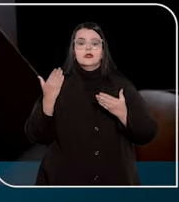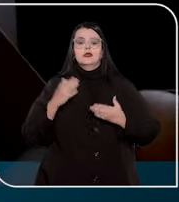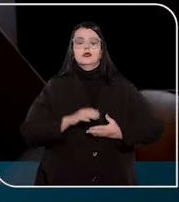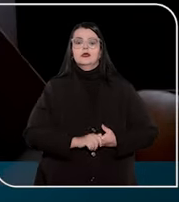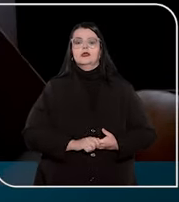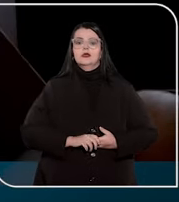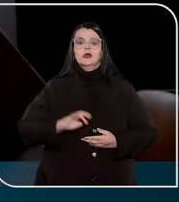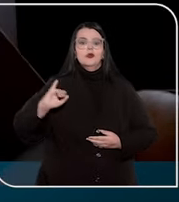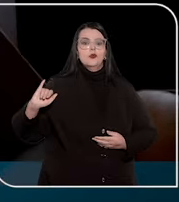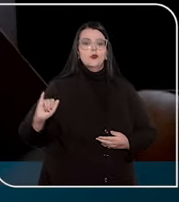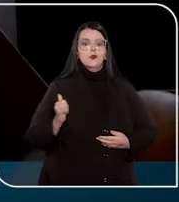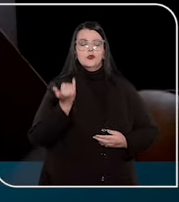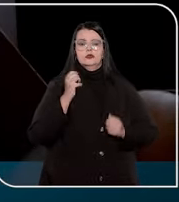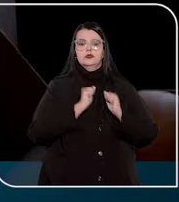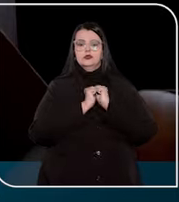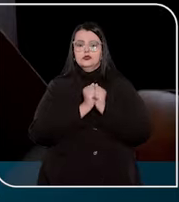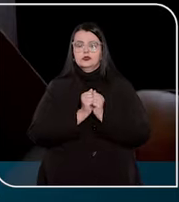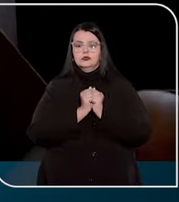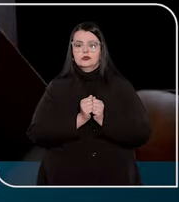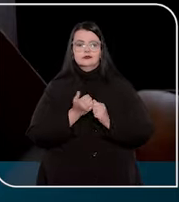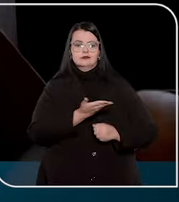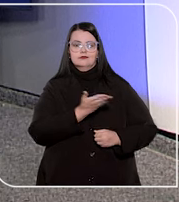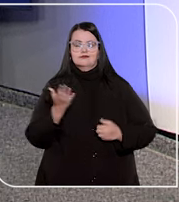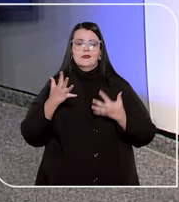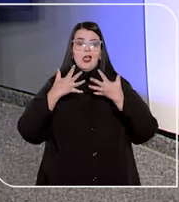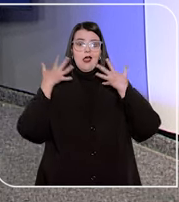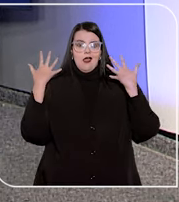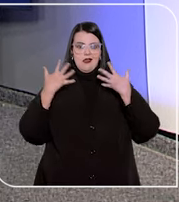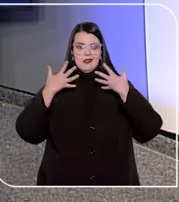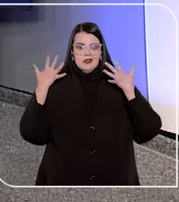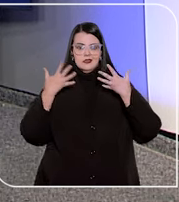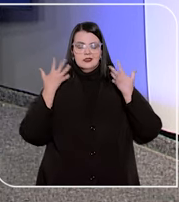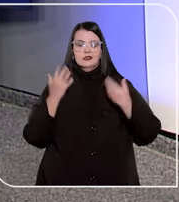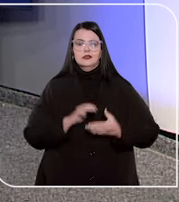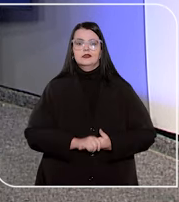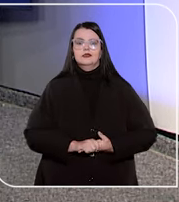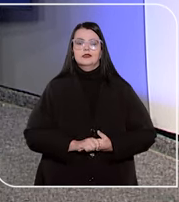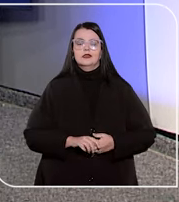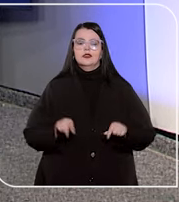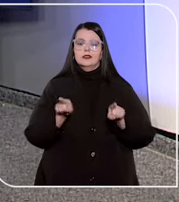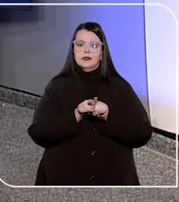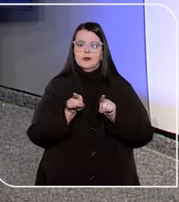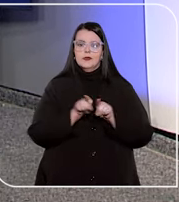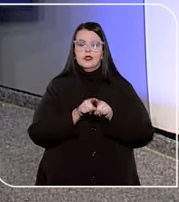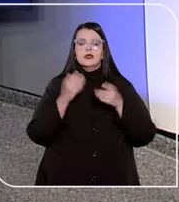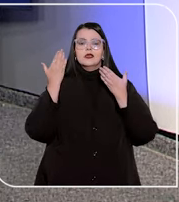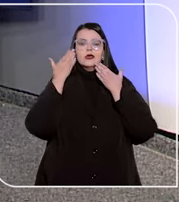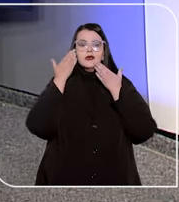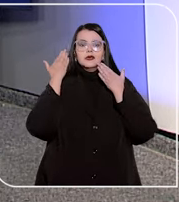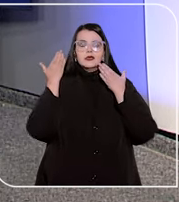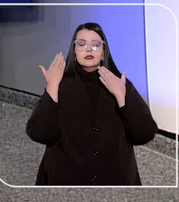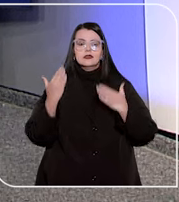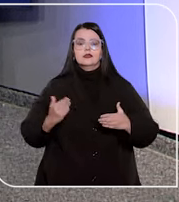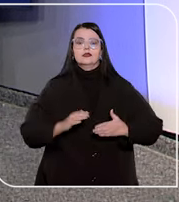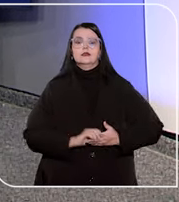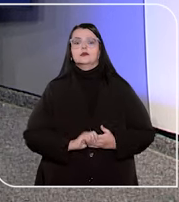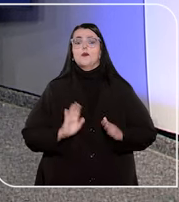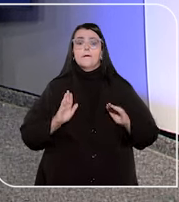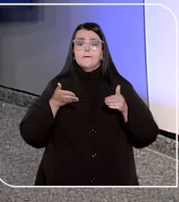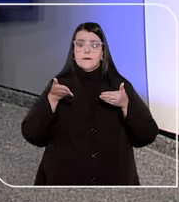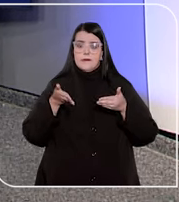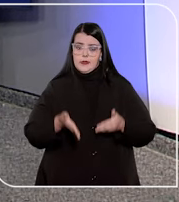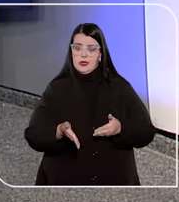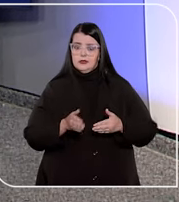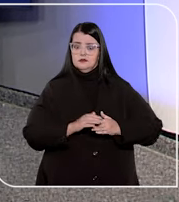de estar aqui com vocês. É uma alegria muito grande. Também agradeço a participação desde já do doutor